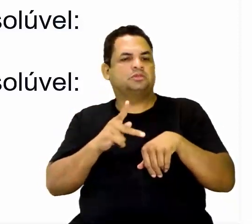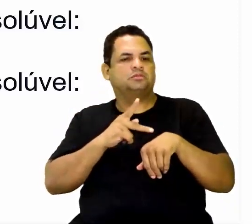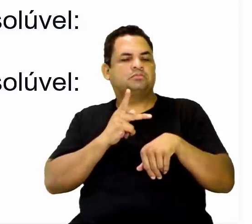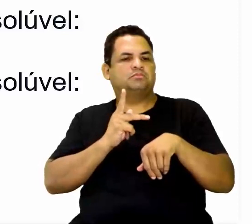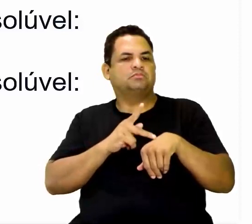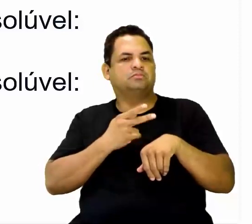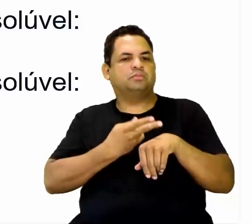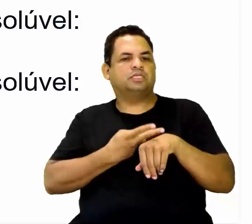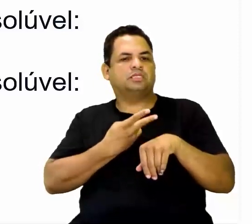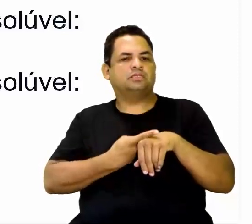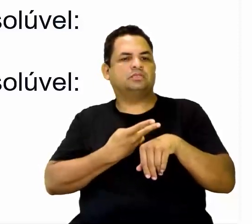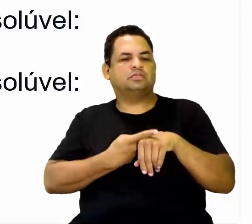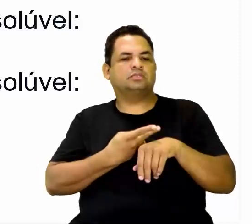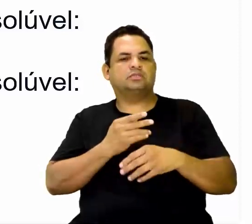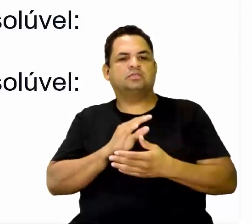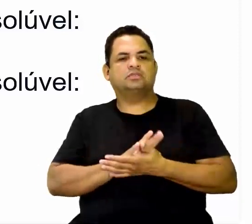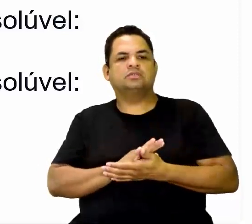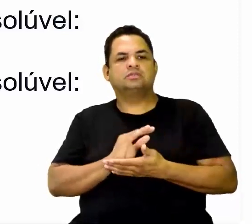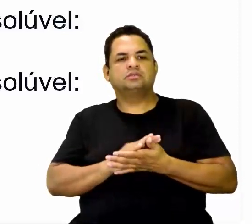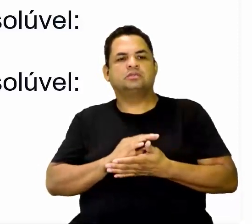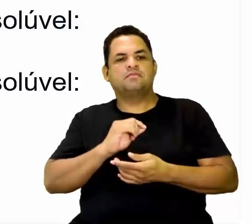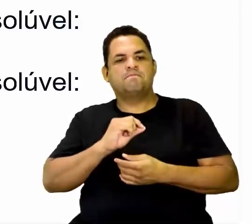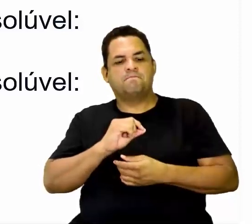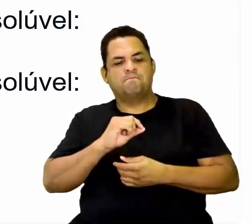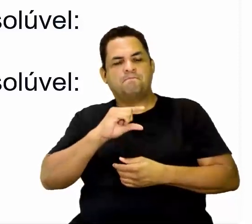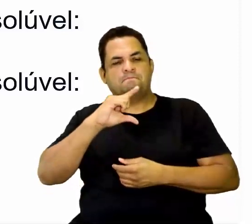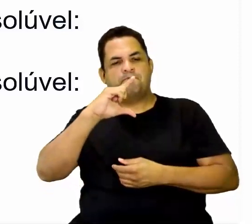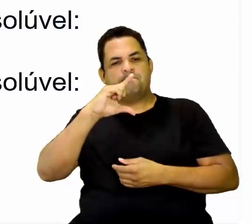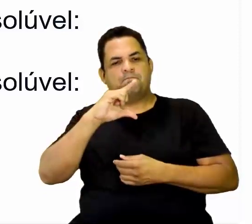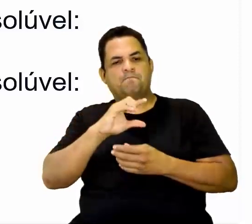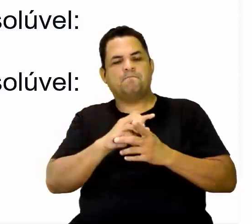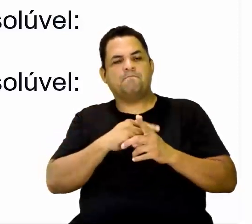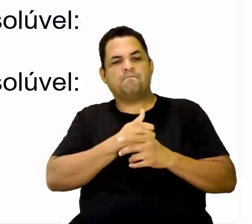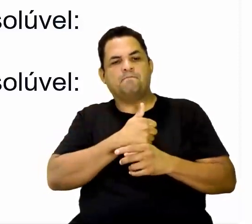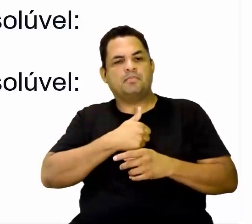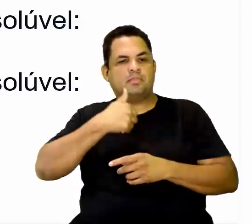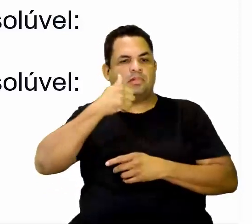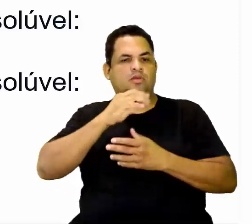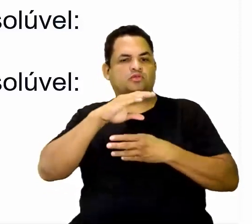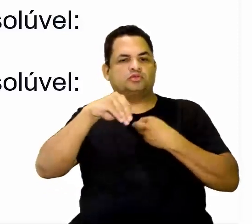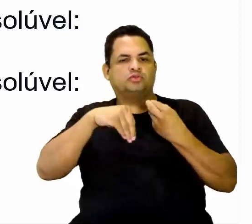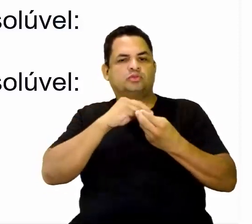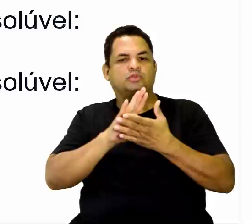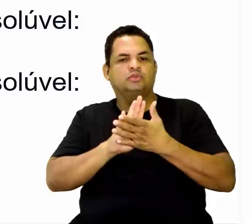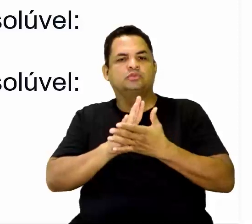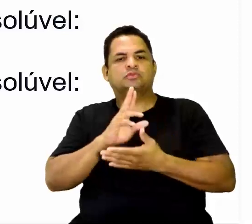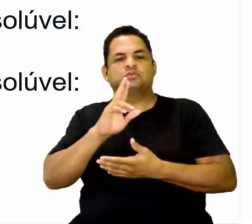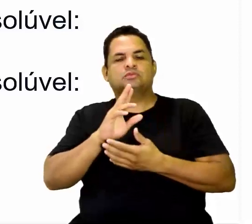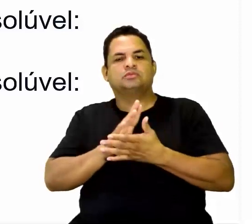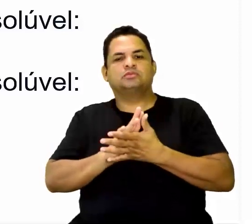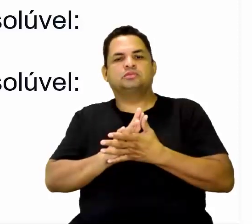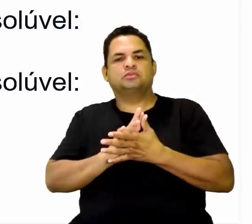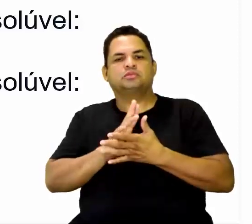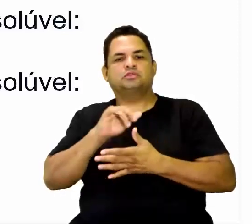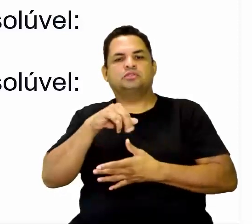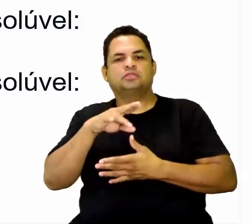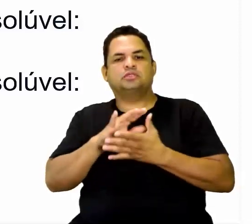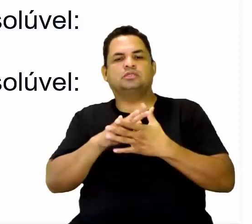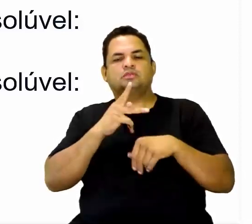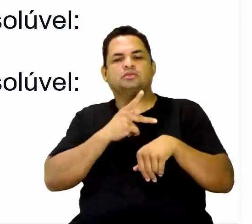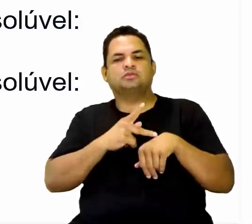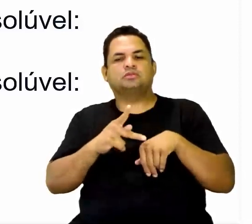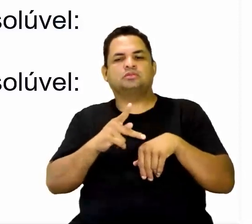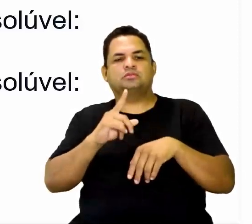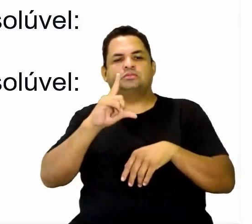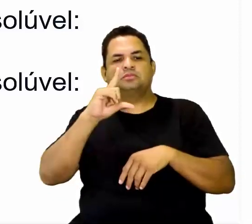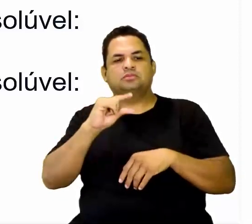Letra B, mais solúvel, nitrato de prata, menos solúvel, brometo de